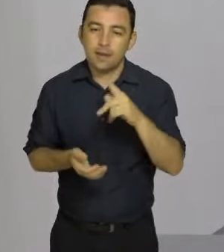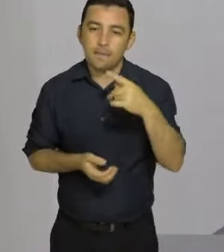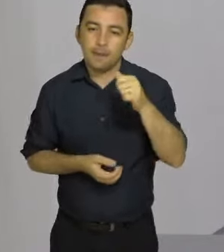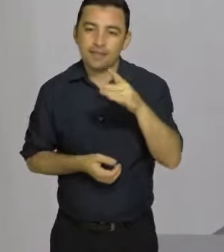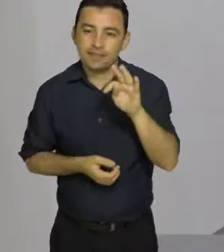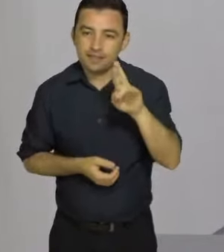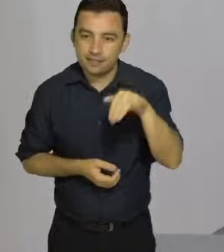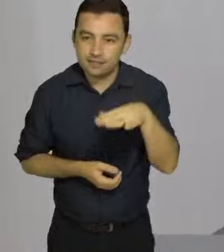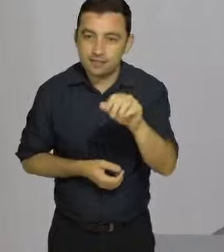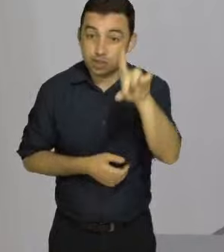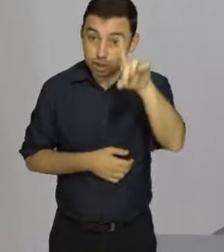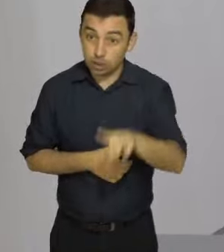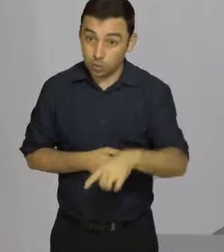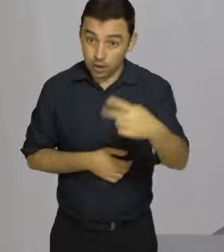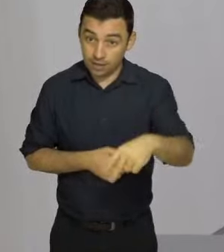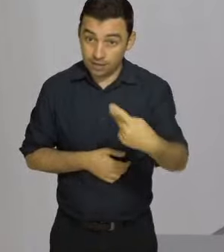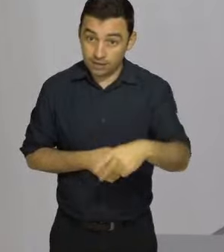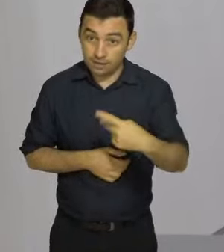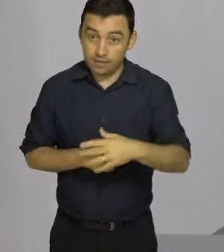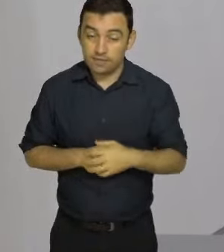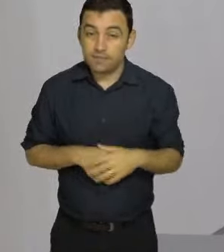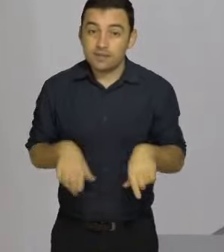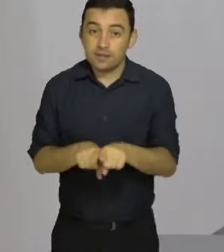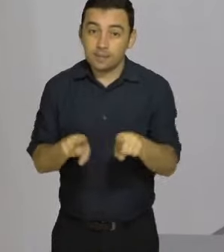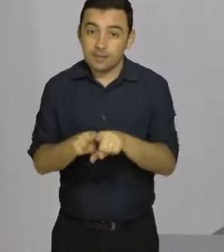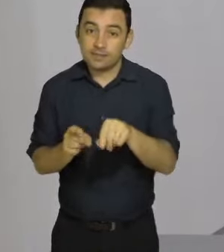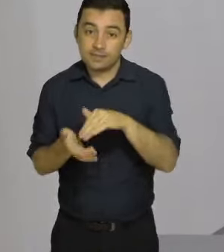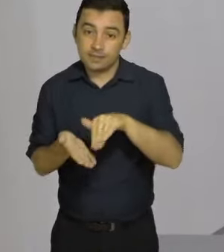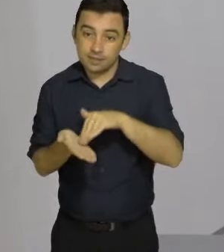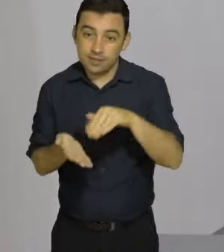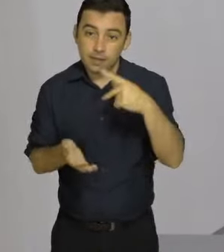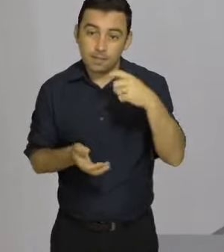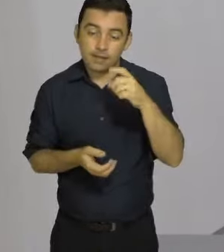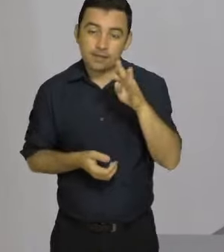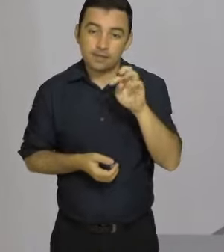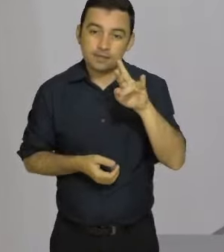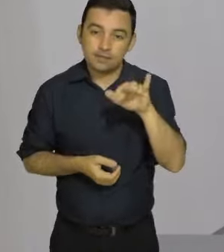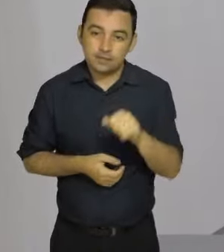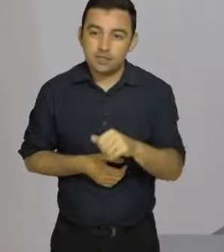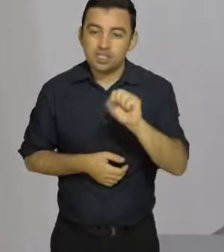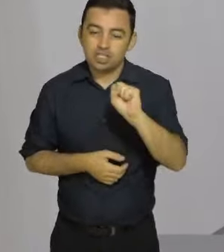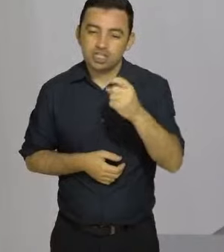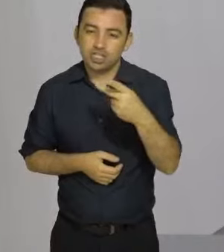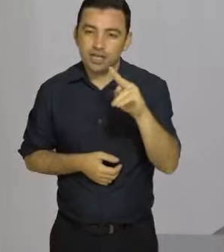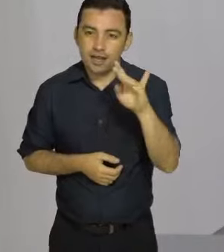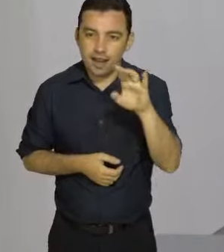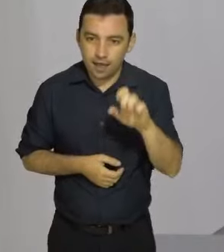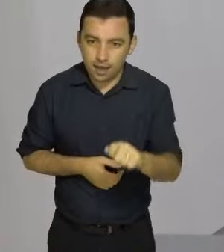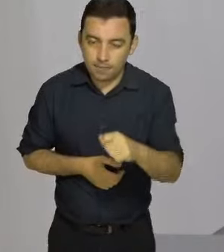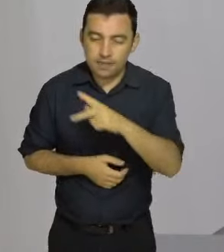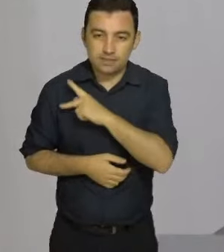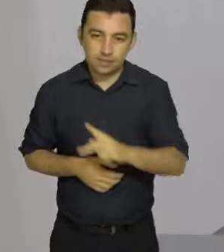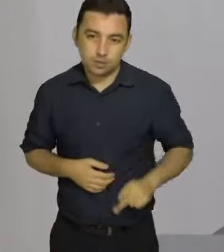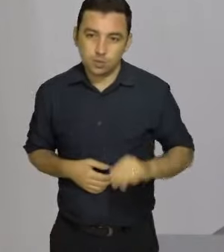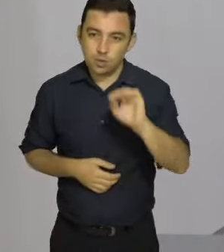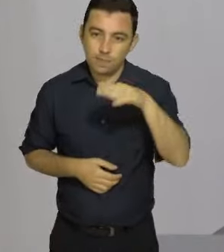Dionice, diretora, que está aqui, e a secretária Patrícia, Sheila, presidente do IMA, Andressa,